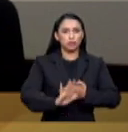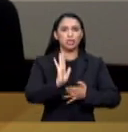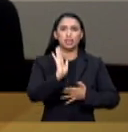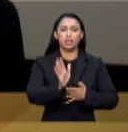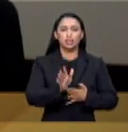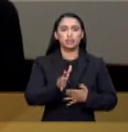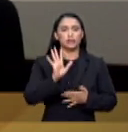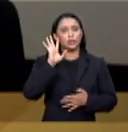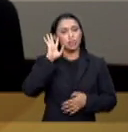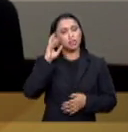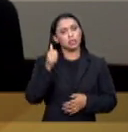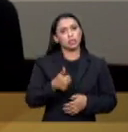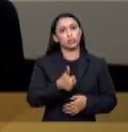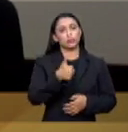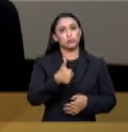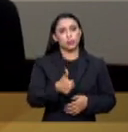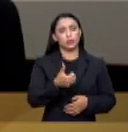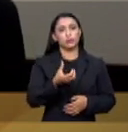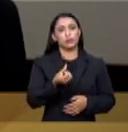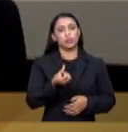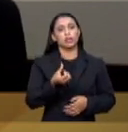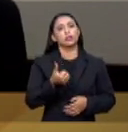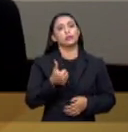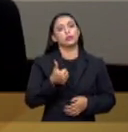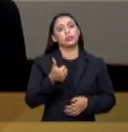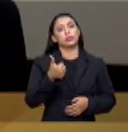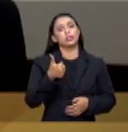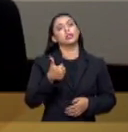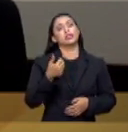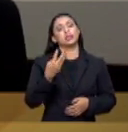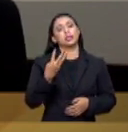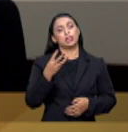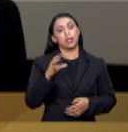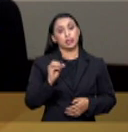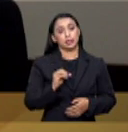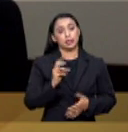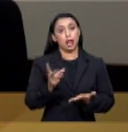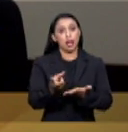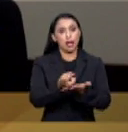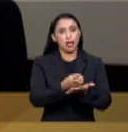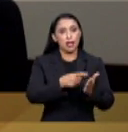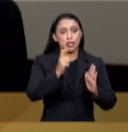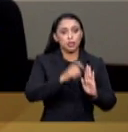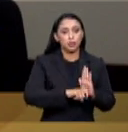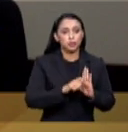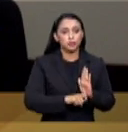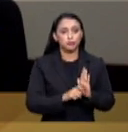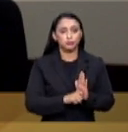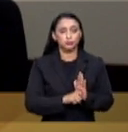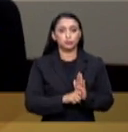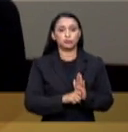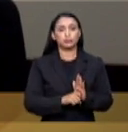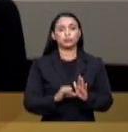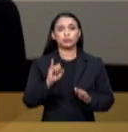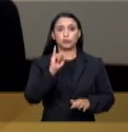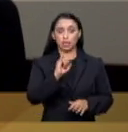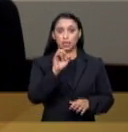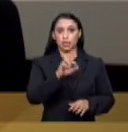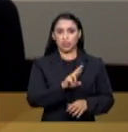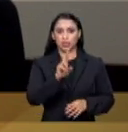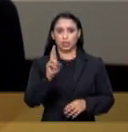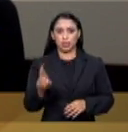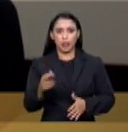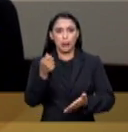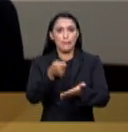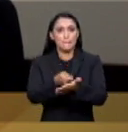tema 1130. Produto da arrecadação, sobre rendimento do imposto de renda, sobre